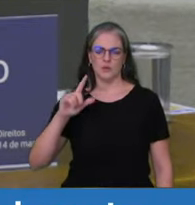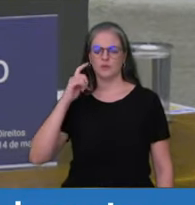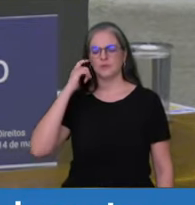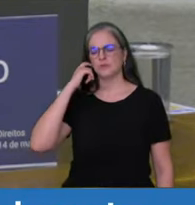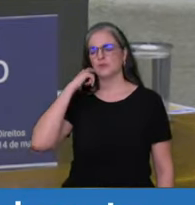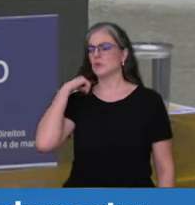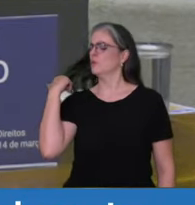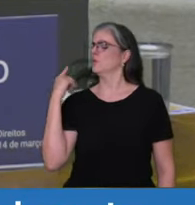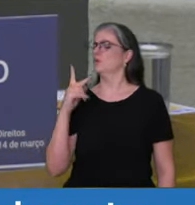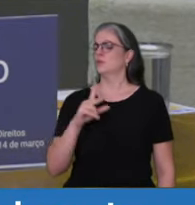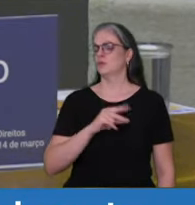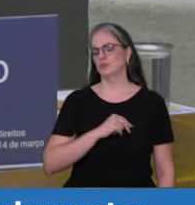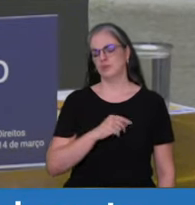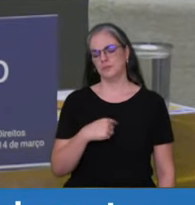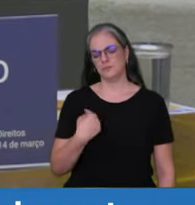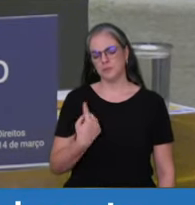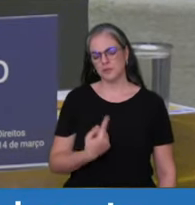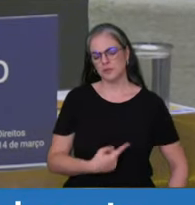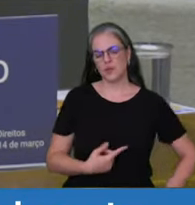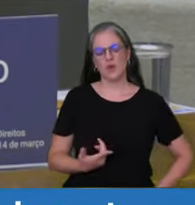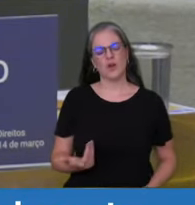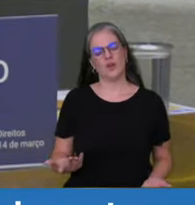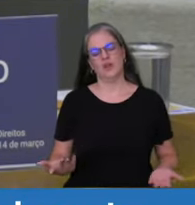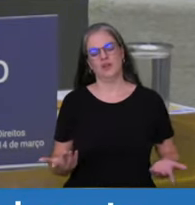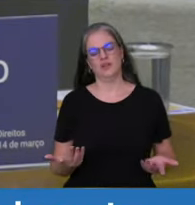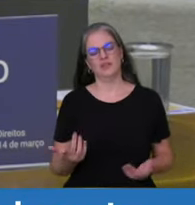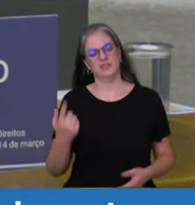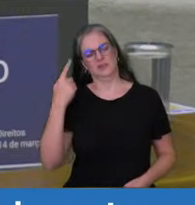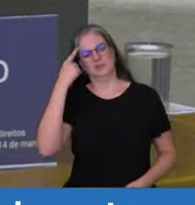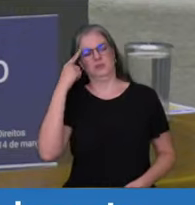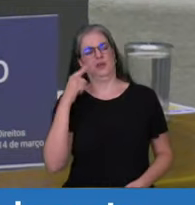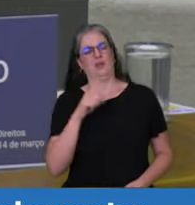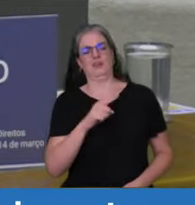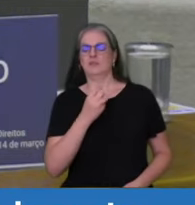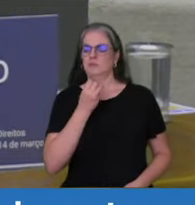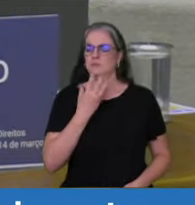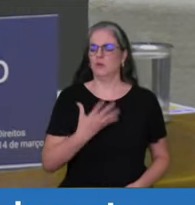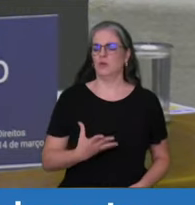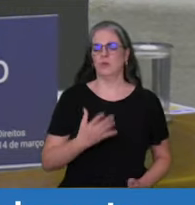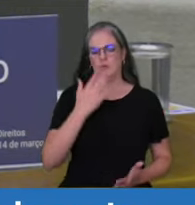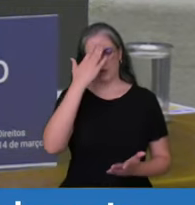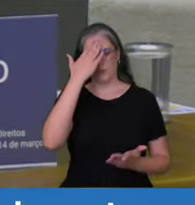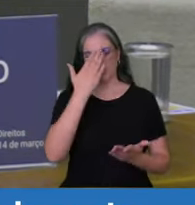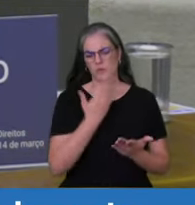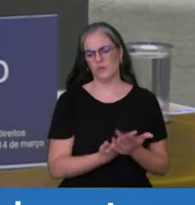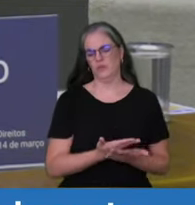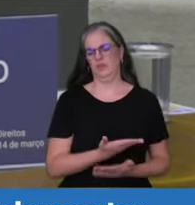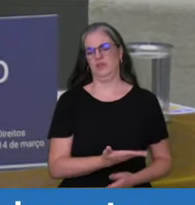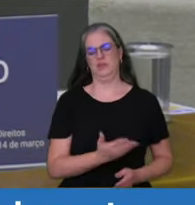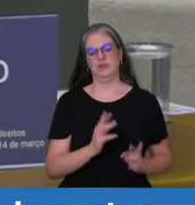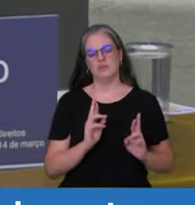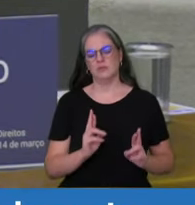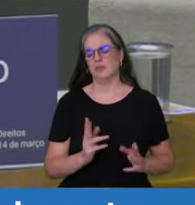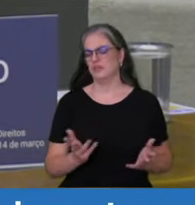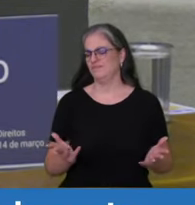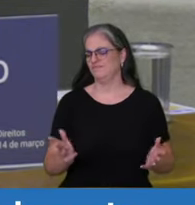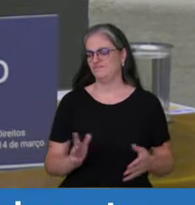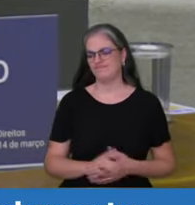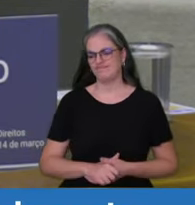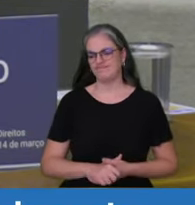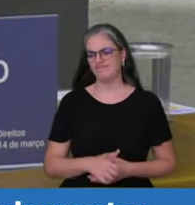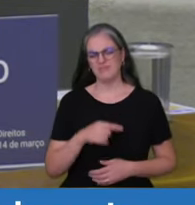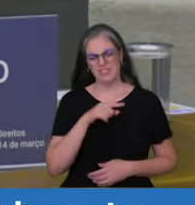gente depositou a nossa, não só a esperança, mas assim, a nossa confiança, né? Sabendo que um crime daquele